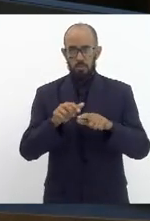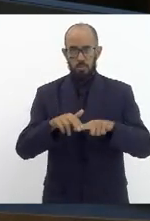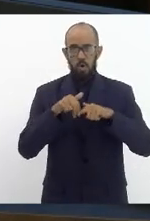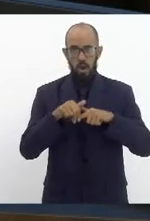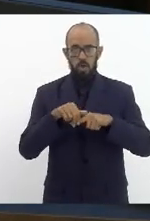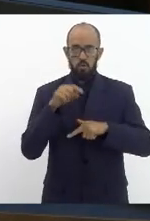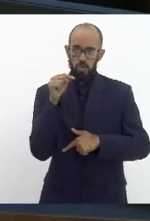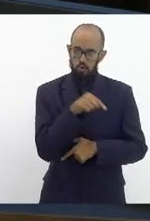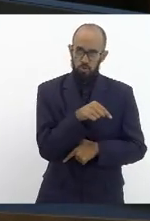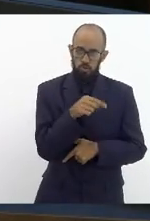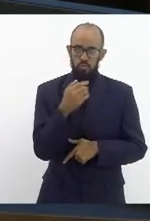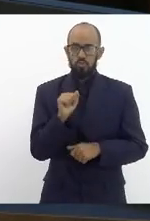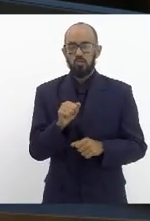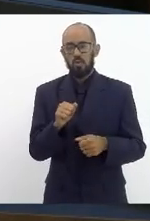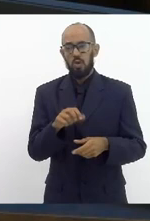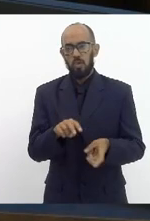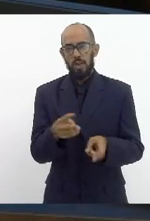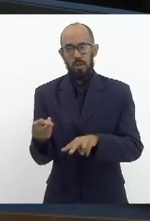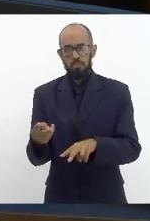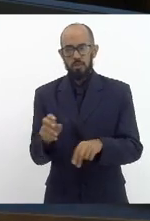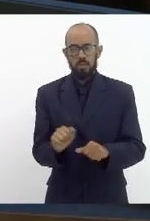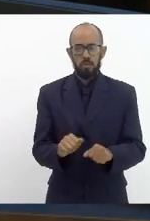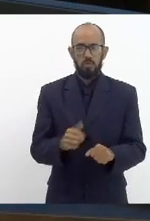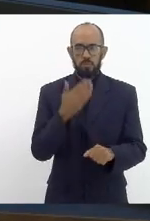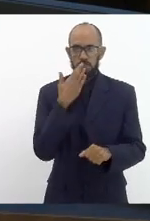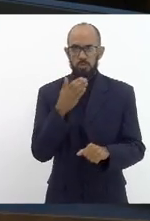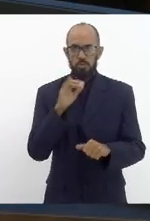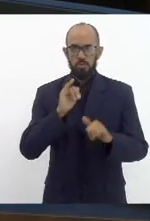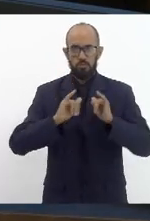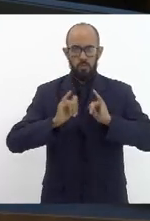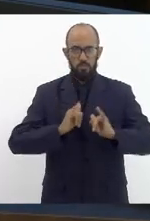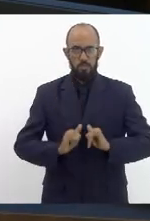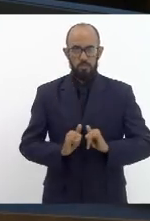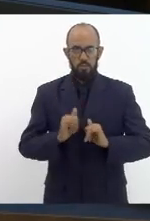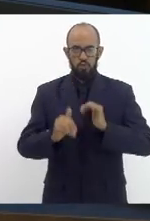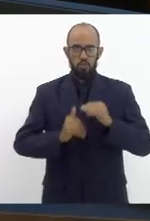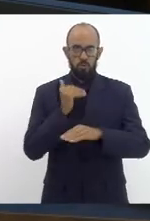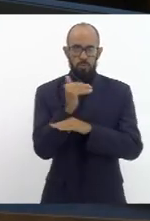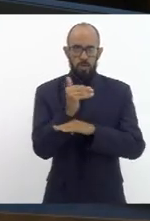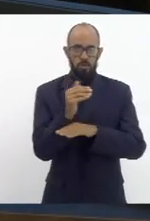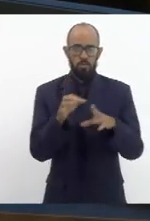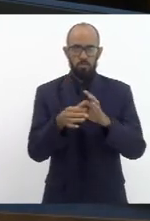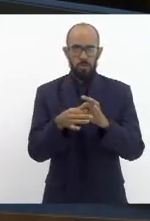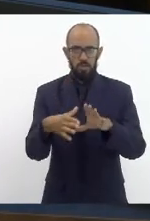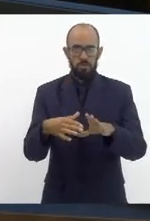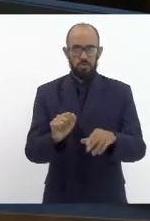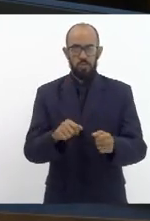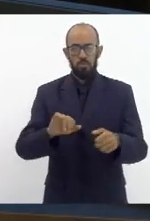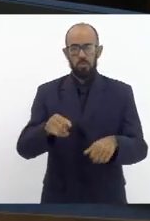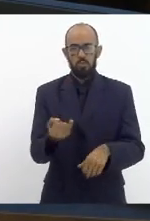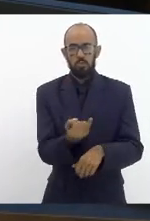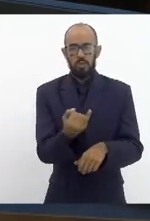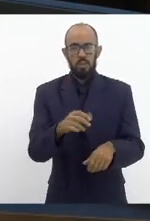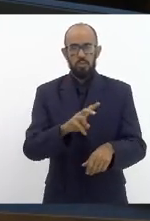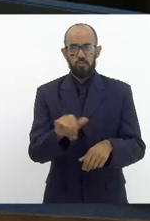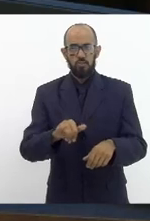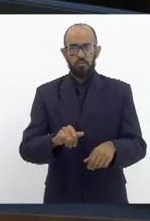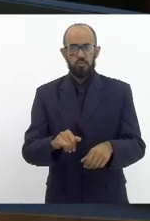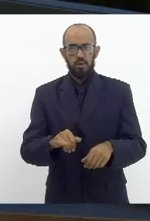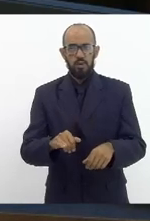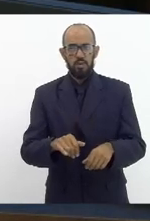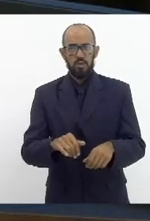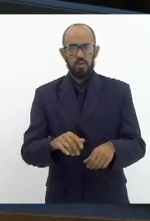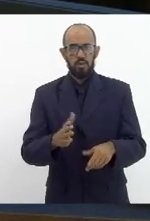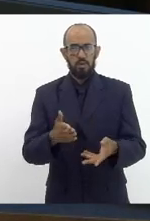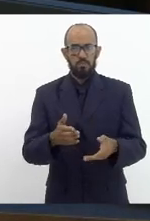para conhecimento do pedido de informações e superior deliberação. Na oportunidade, renovamos os protestos de estima e